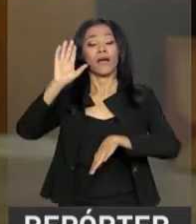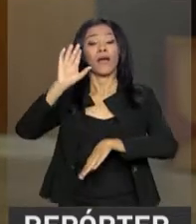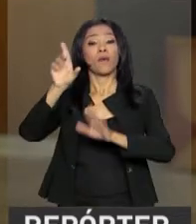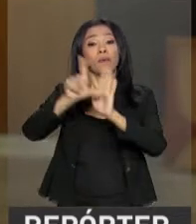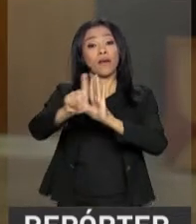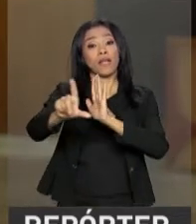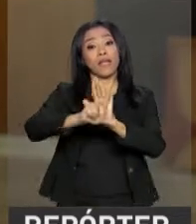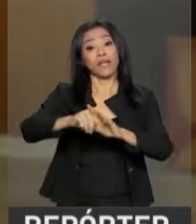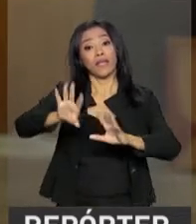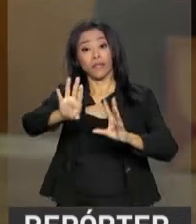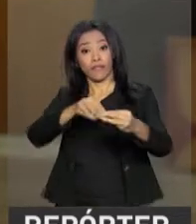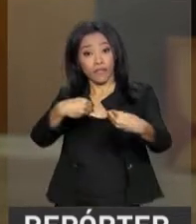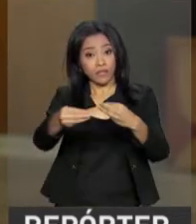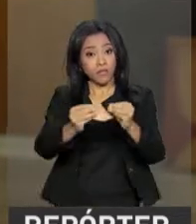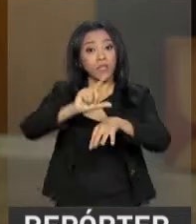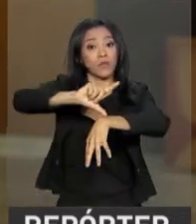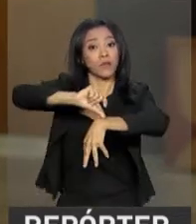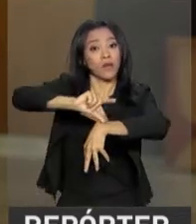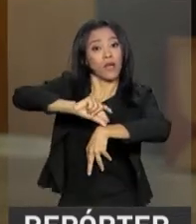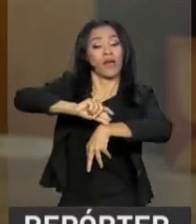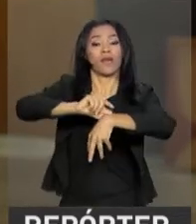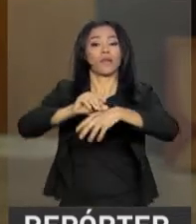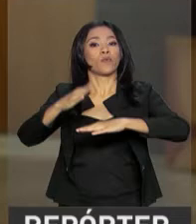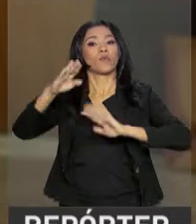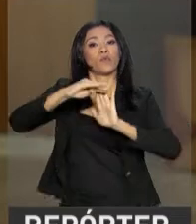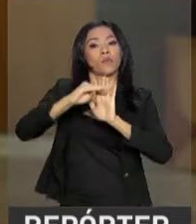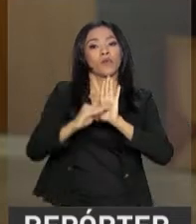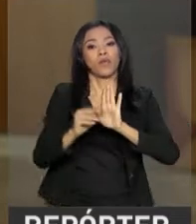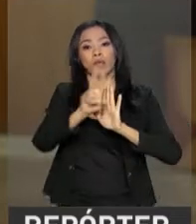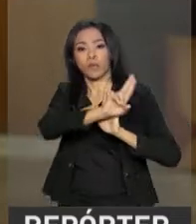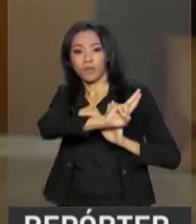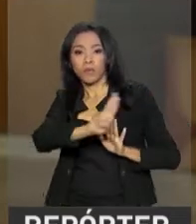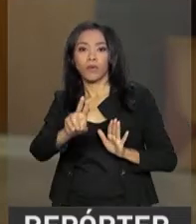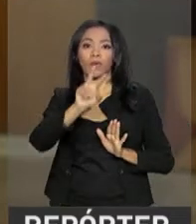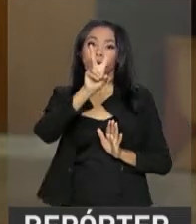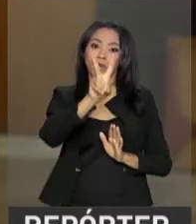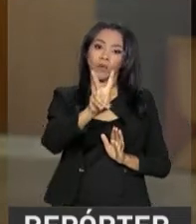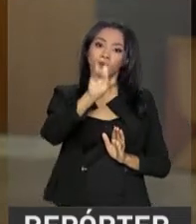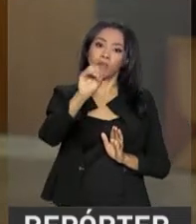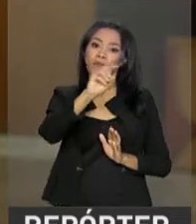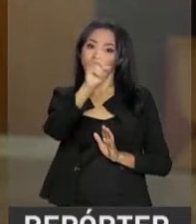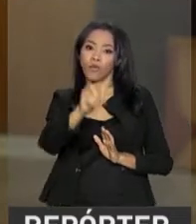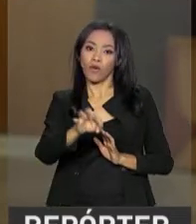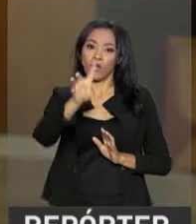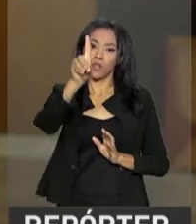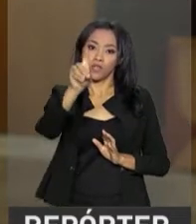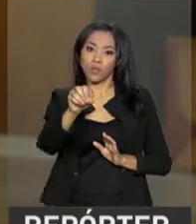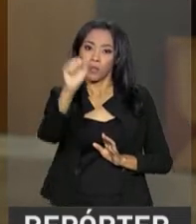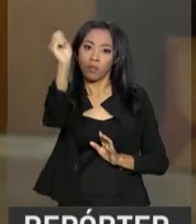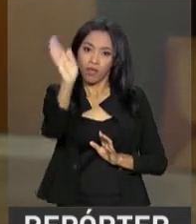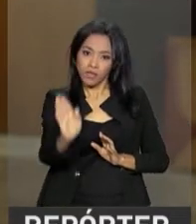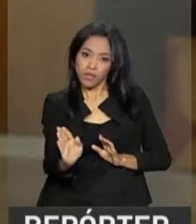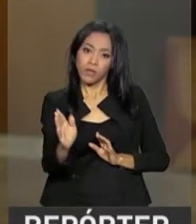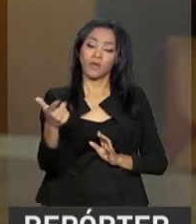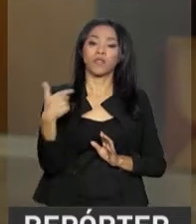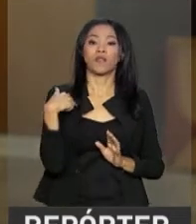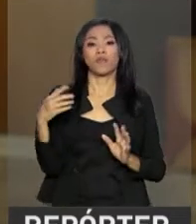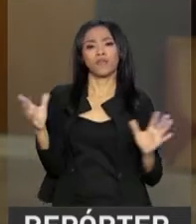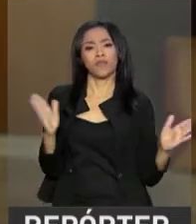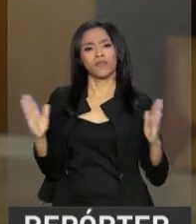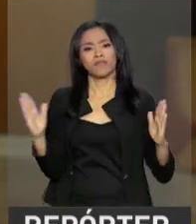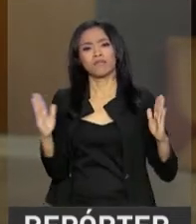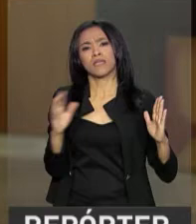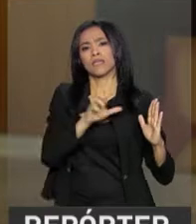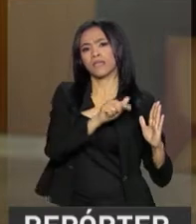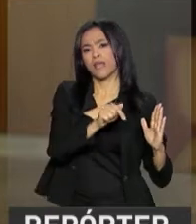do Brasil. A partir de hoje, as emissoras estão liberadas a colocar o programa no ar entre as